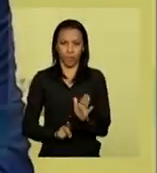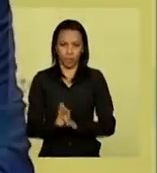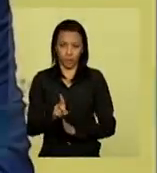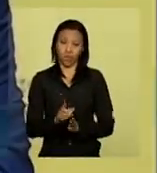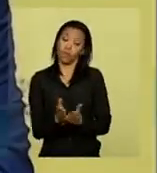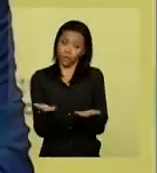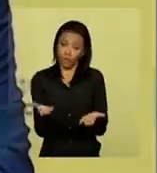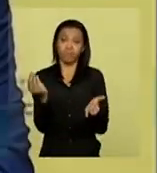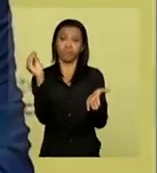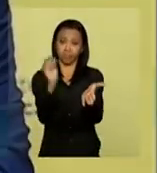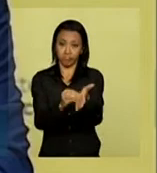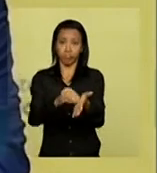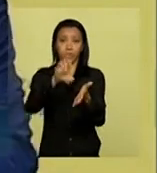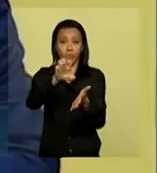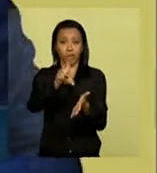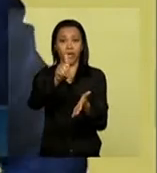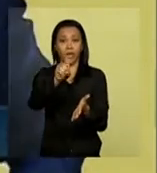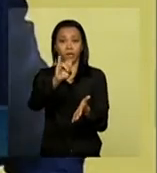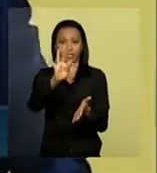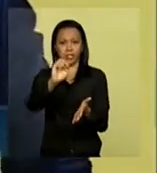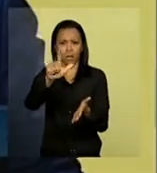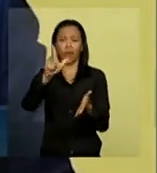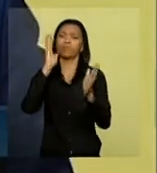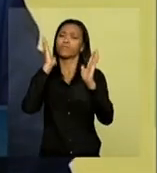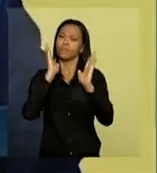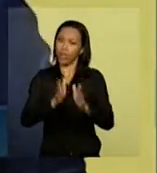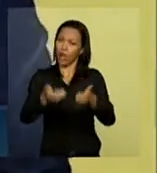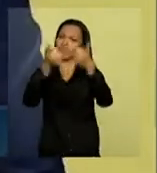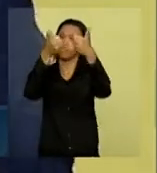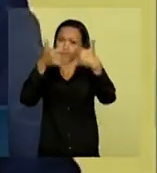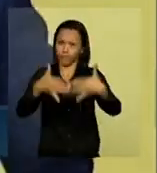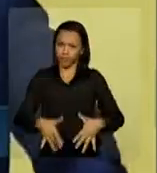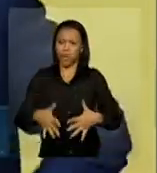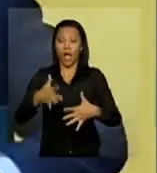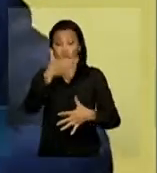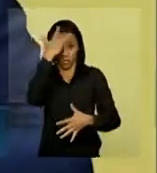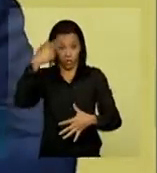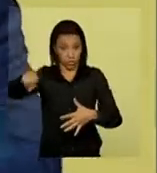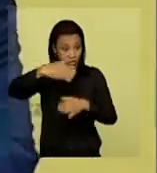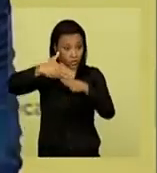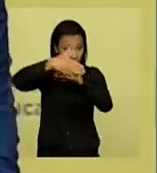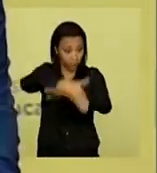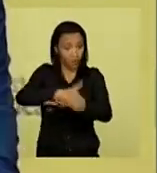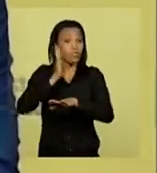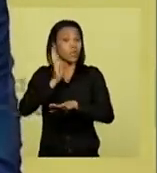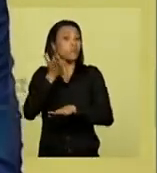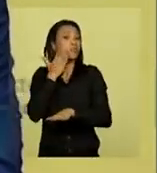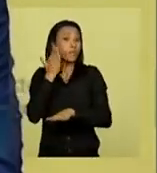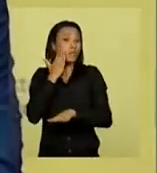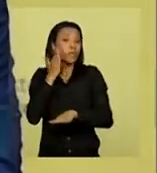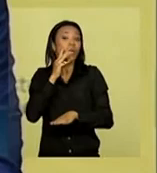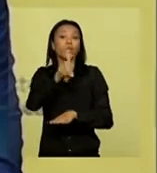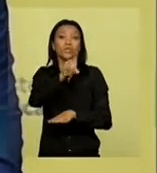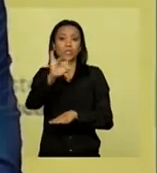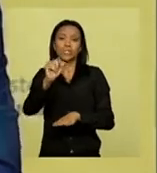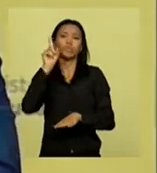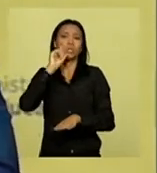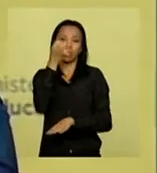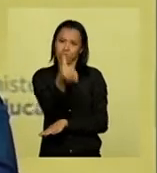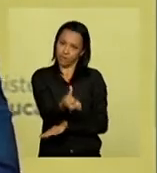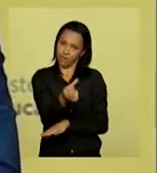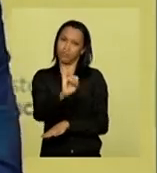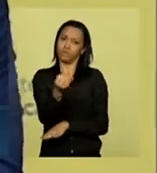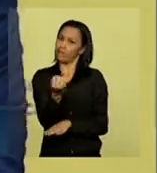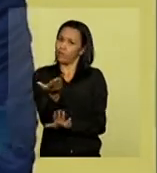Edital já previa isso desde que foi lançado os alunos quando ele fica entraram no edital já estava data a data de Seis de Janeiro já